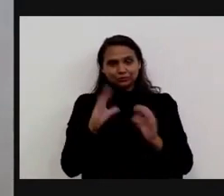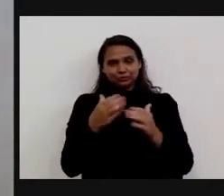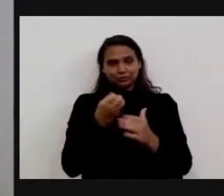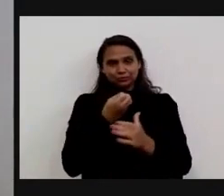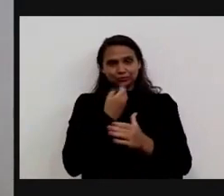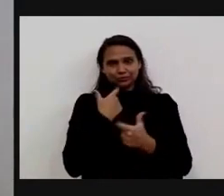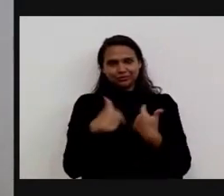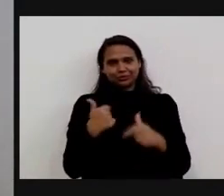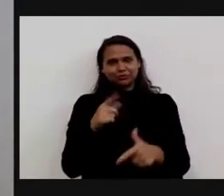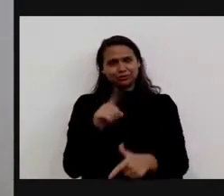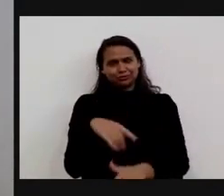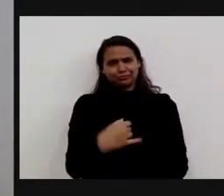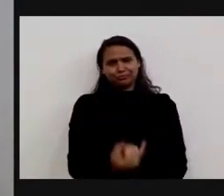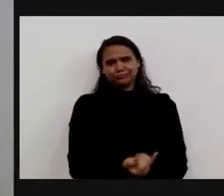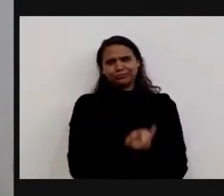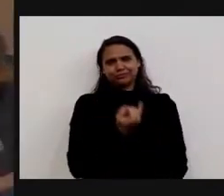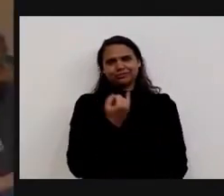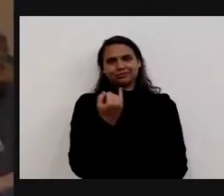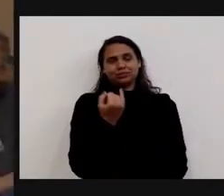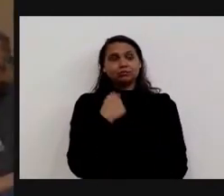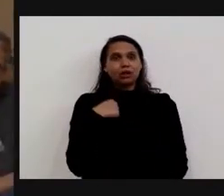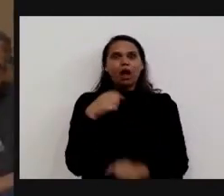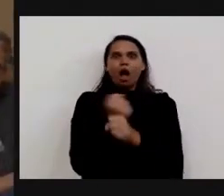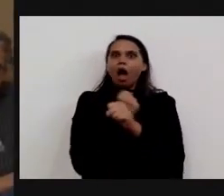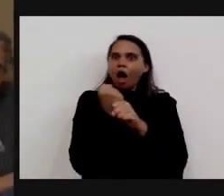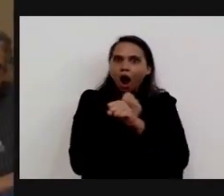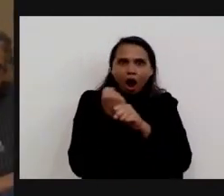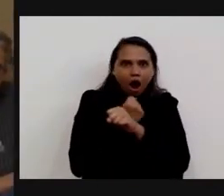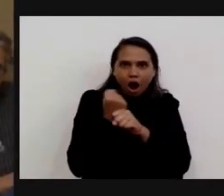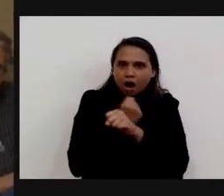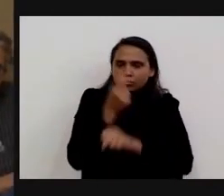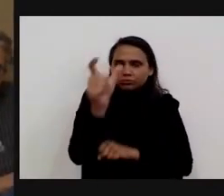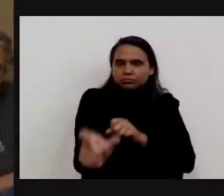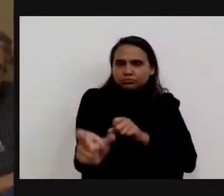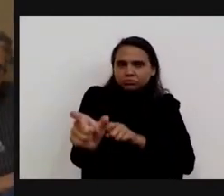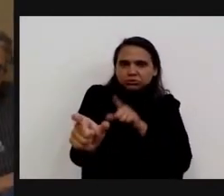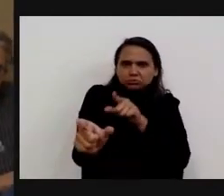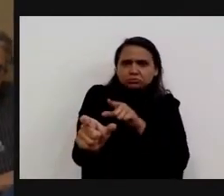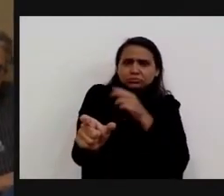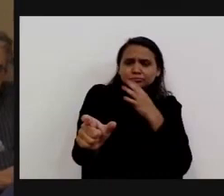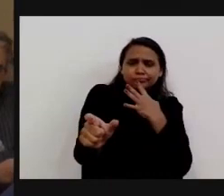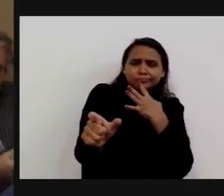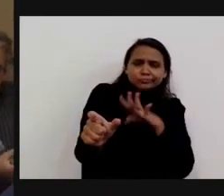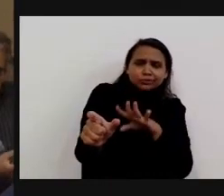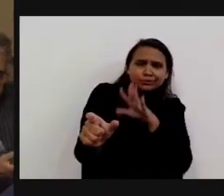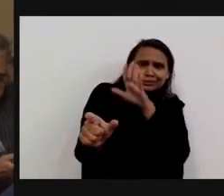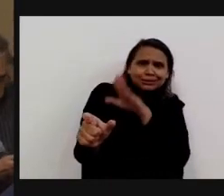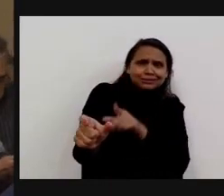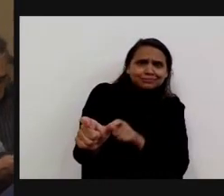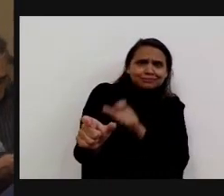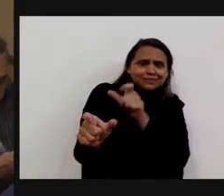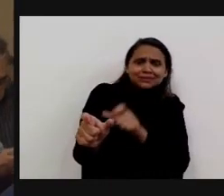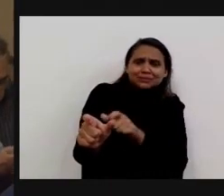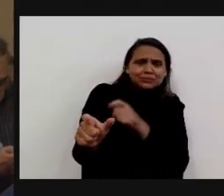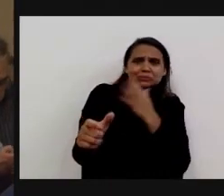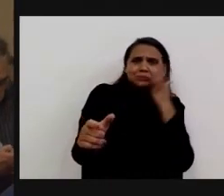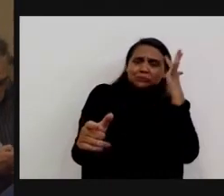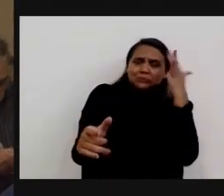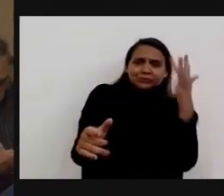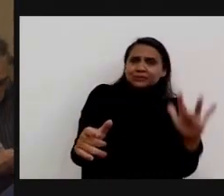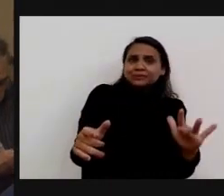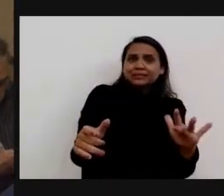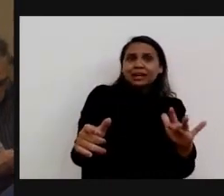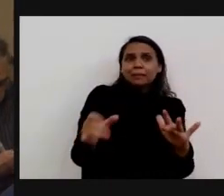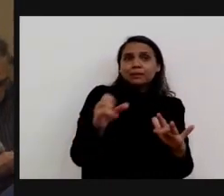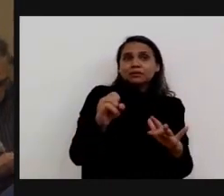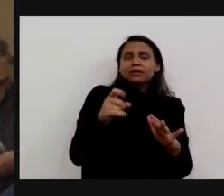Isso importa a gente passa anos trabalhando com as pessoas sem saber sobre nada sobre essas pessoas mas você não sabe se a pessoa